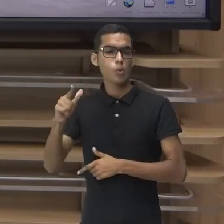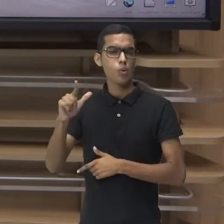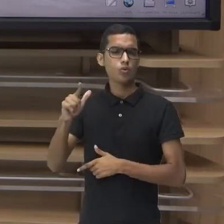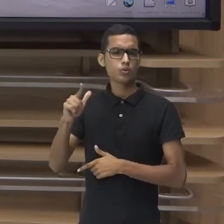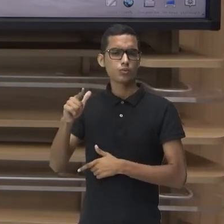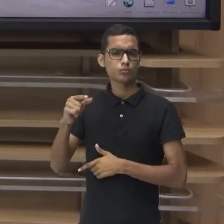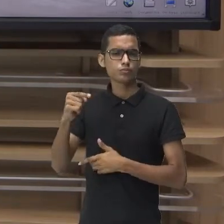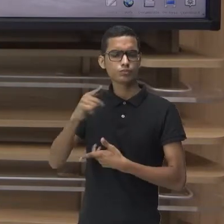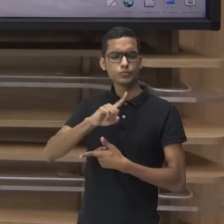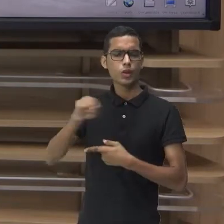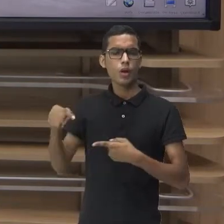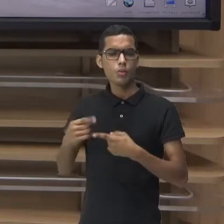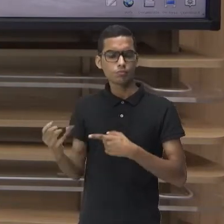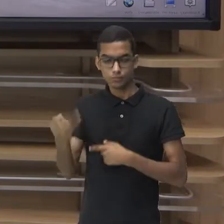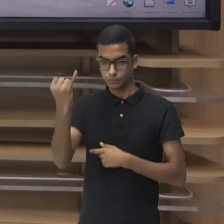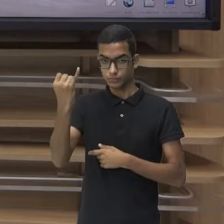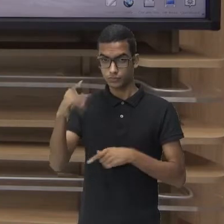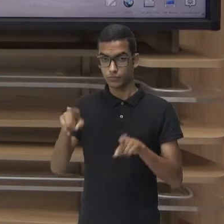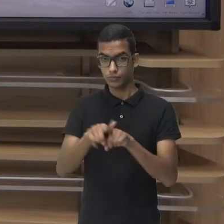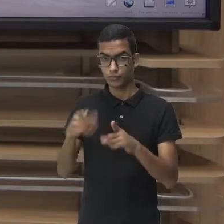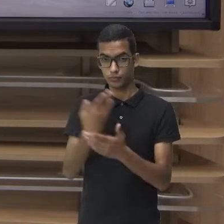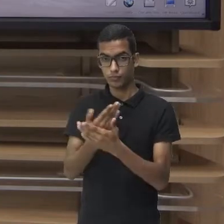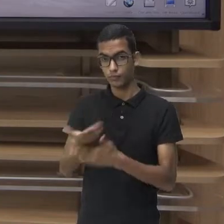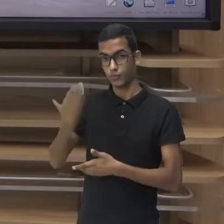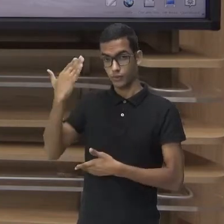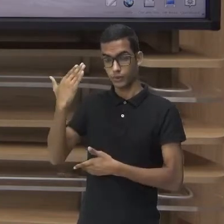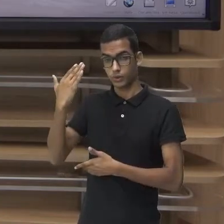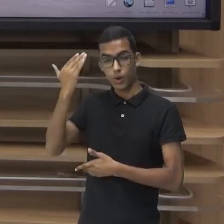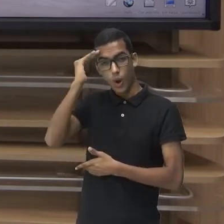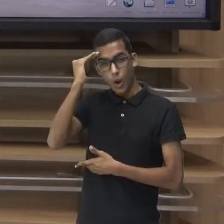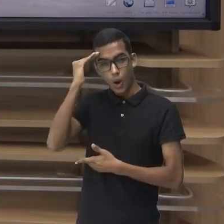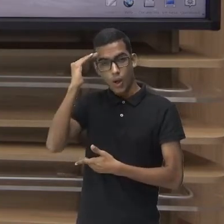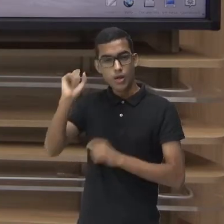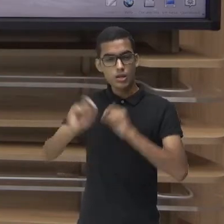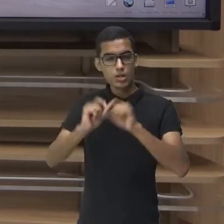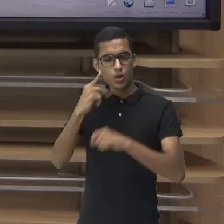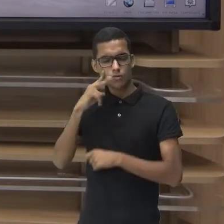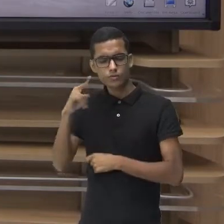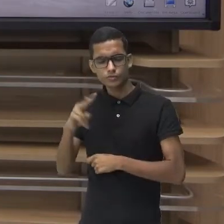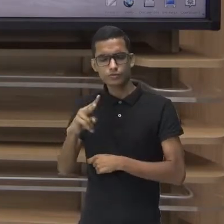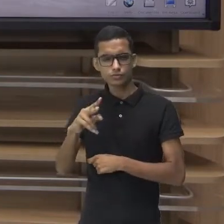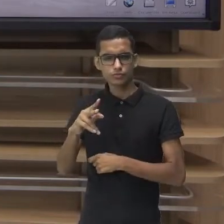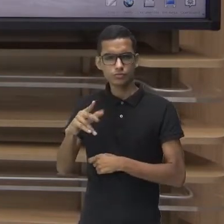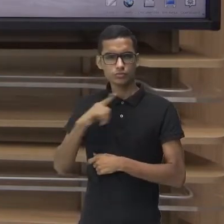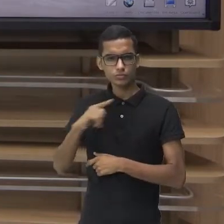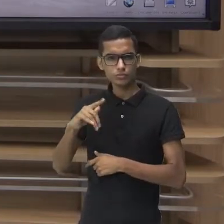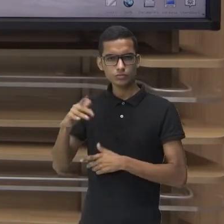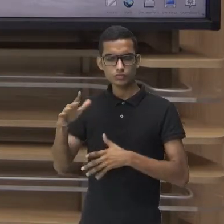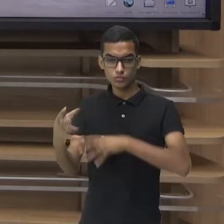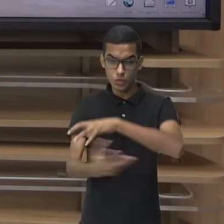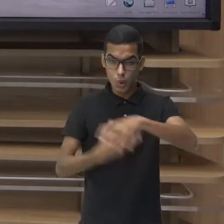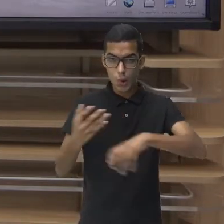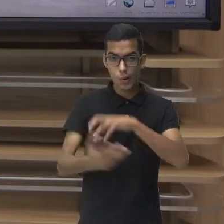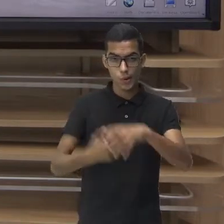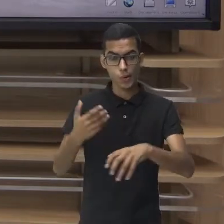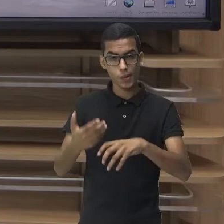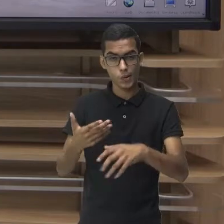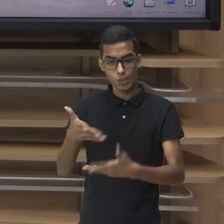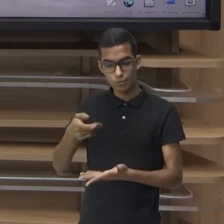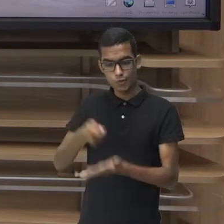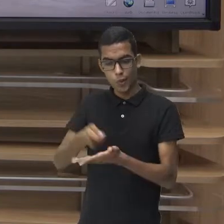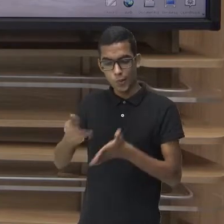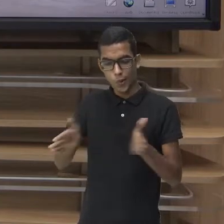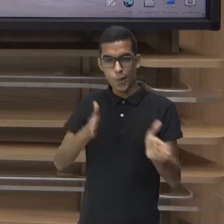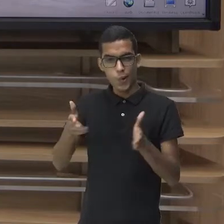da aula passada é entender que nós vivíamos ali até a Revolução dentro do antigo regime, aquele